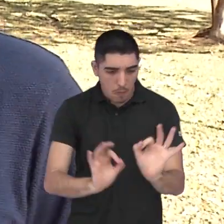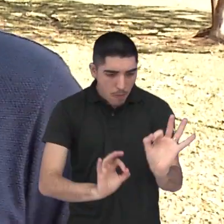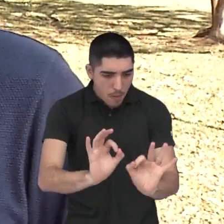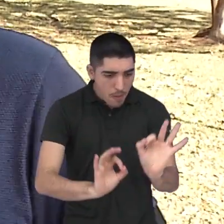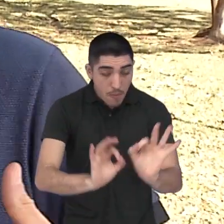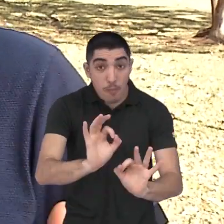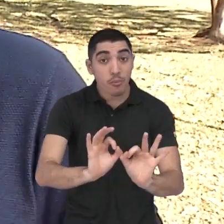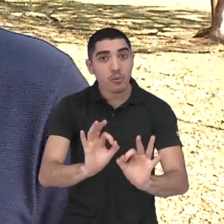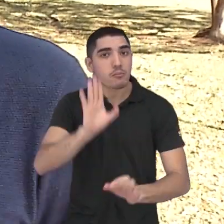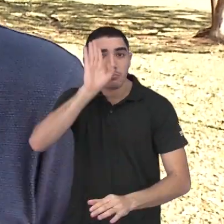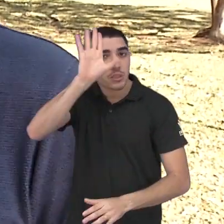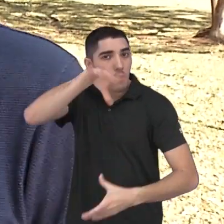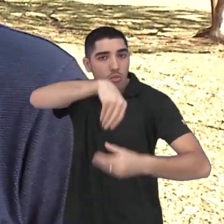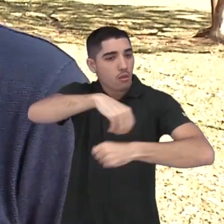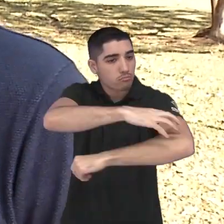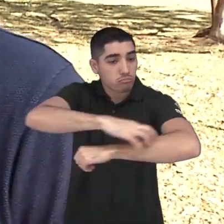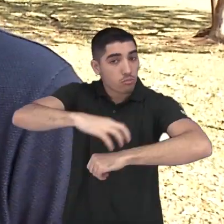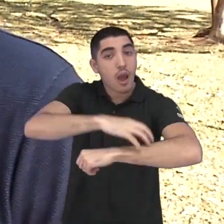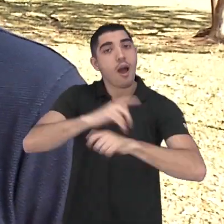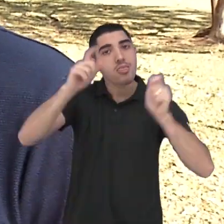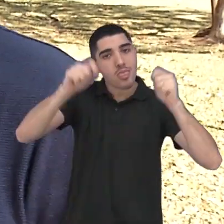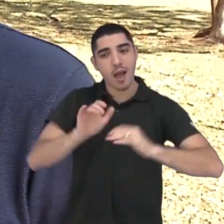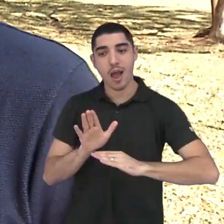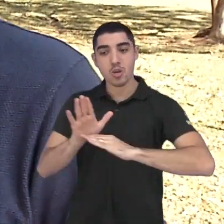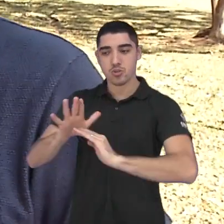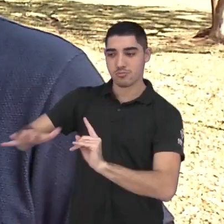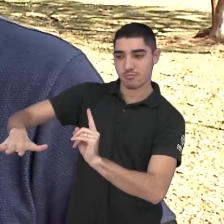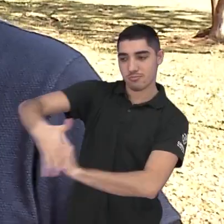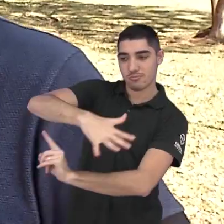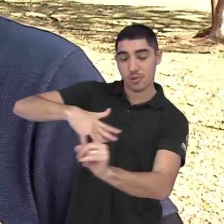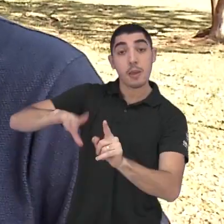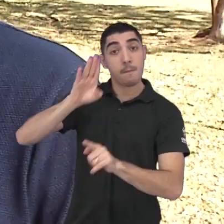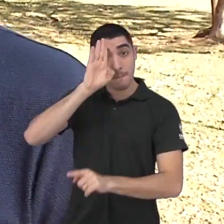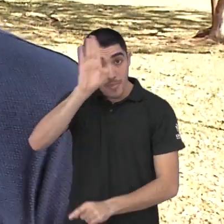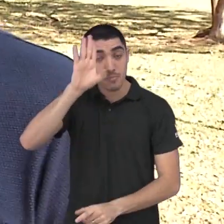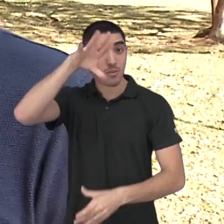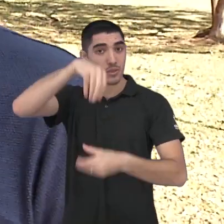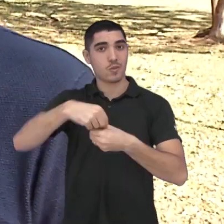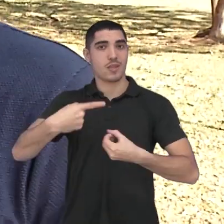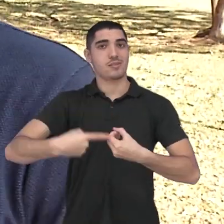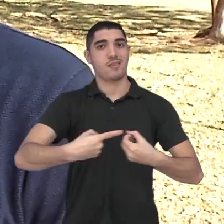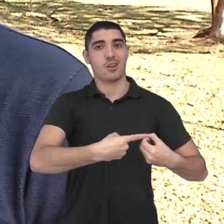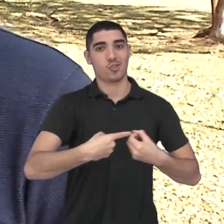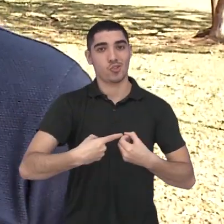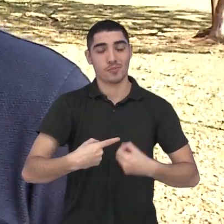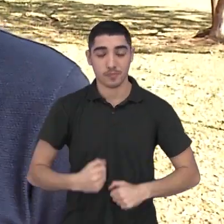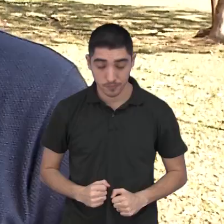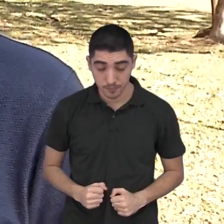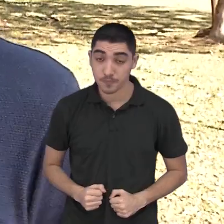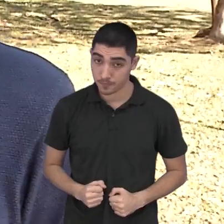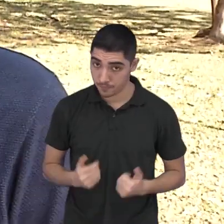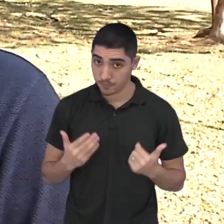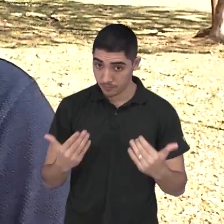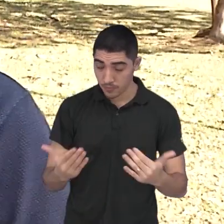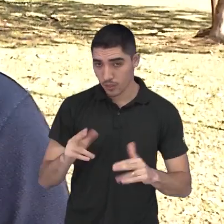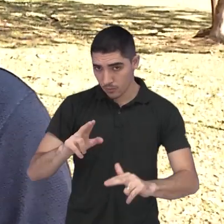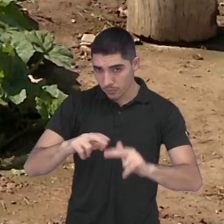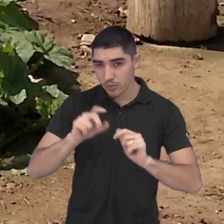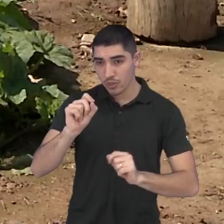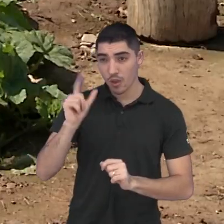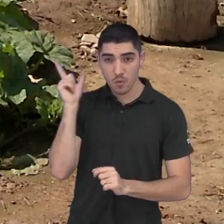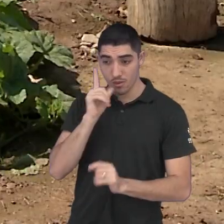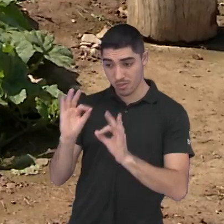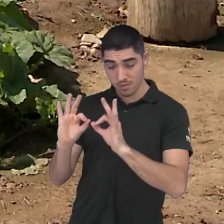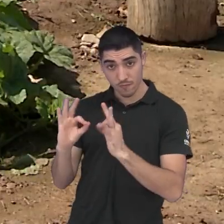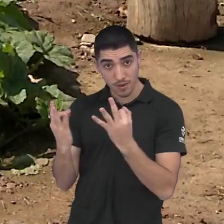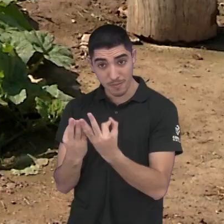artesãos de produtos feitos por empreendedores rurais Então você cria um novo ecossistema na cidade voltados paraa área de alimentação